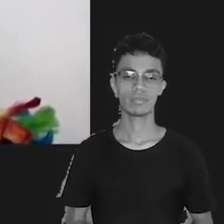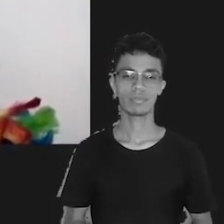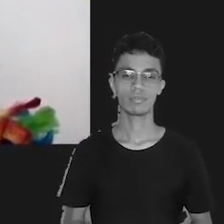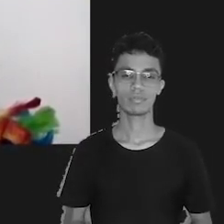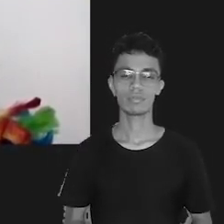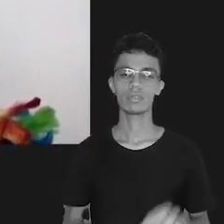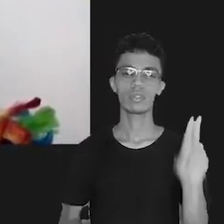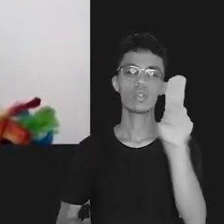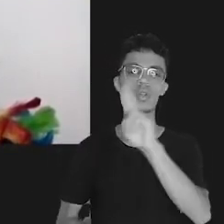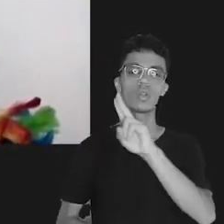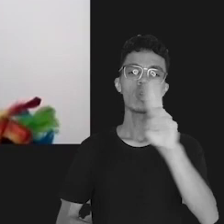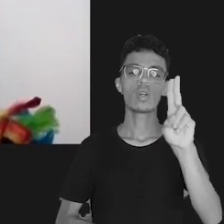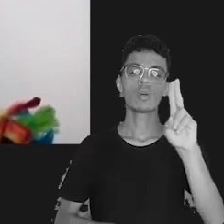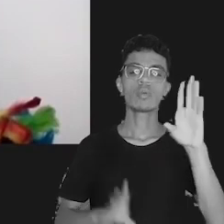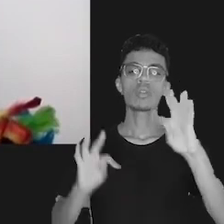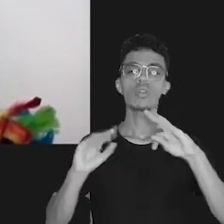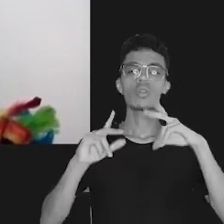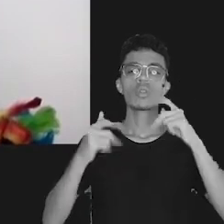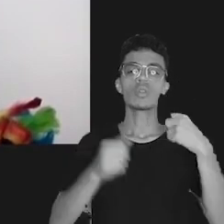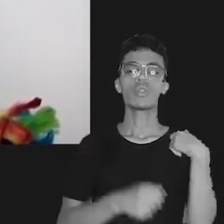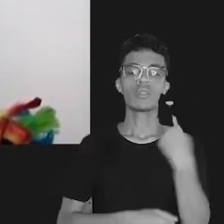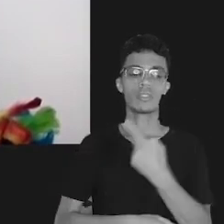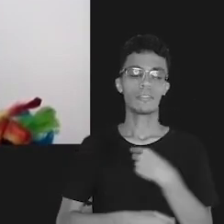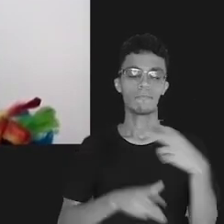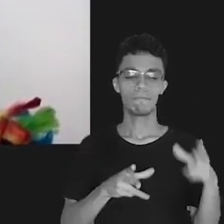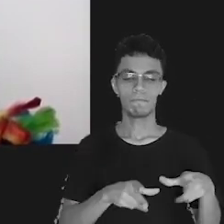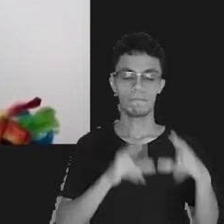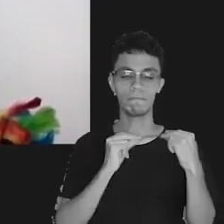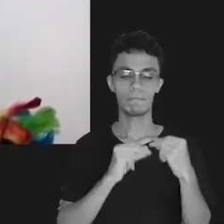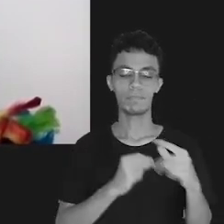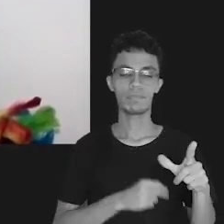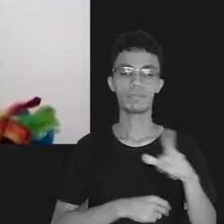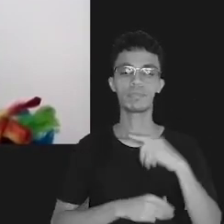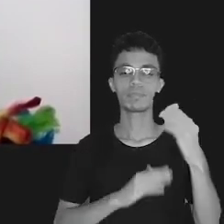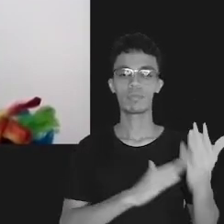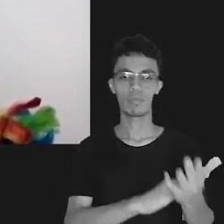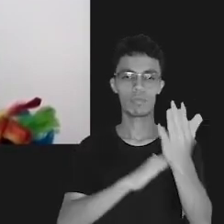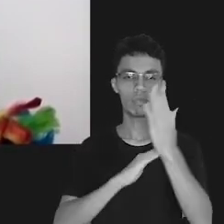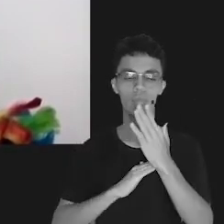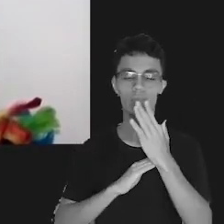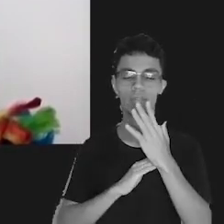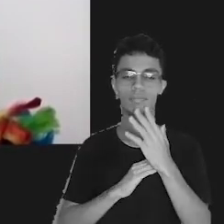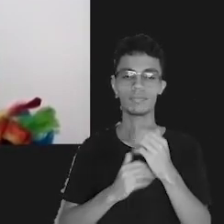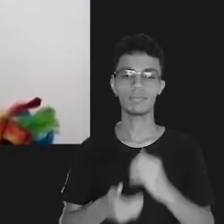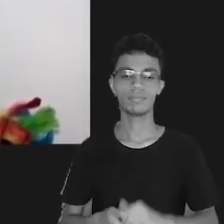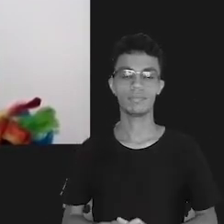nome de todos nós. Isso aí. O Daniel merece, ele tem nos ajudado muito.